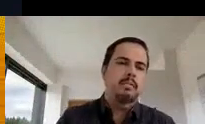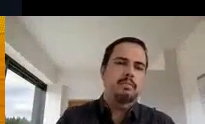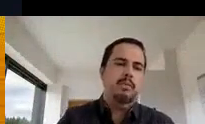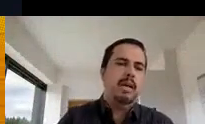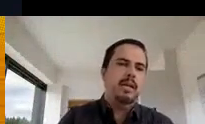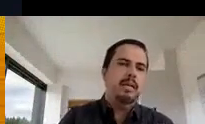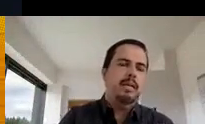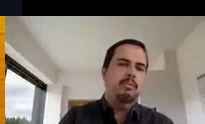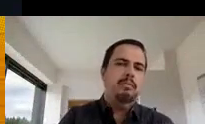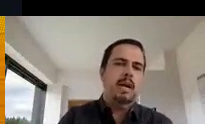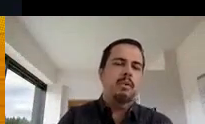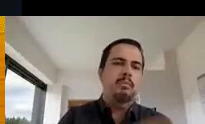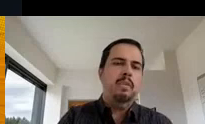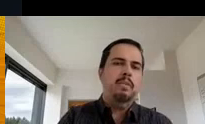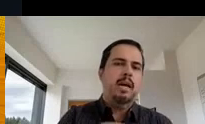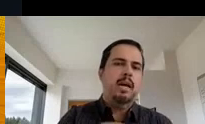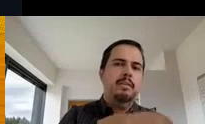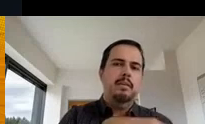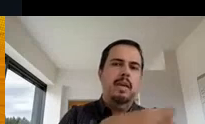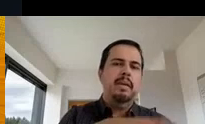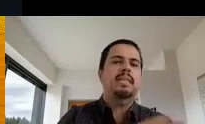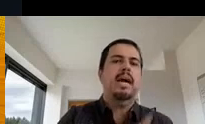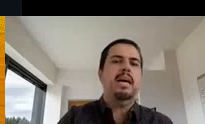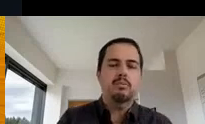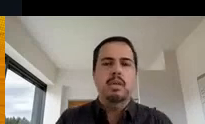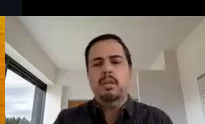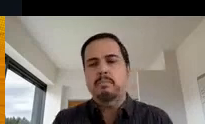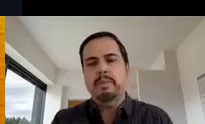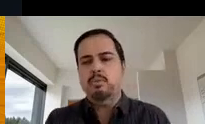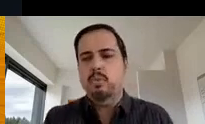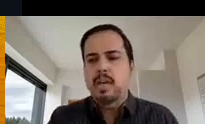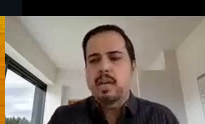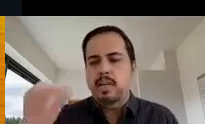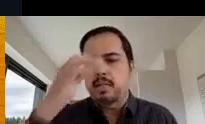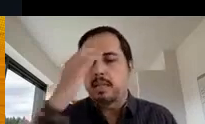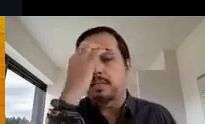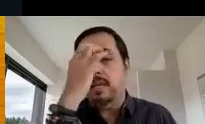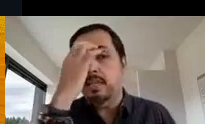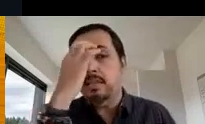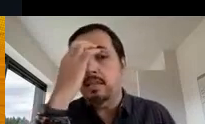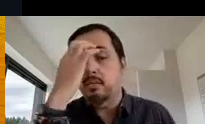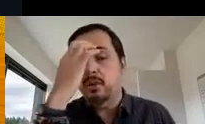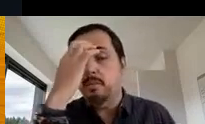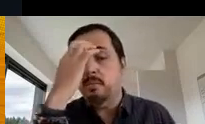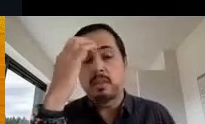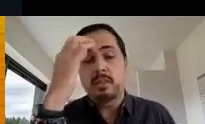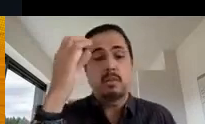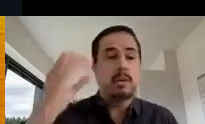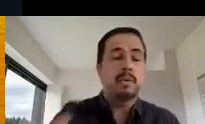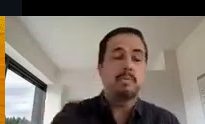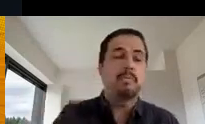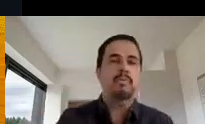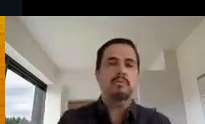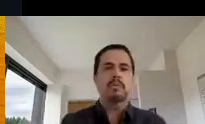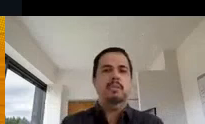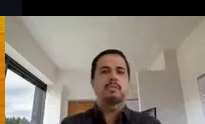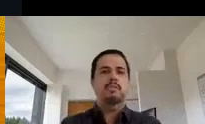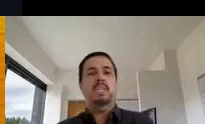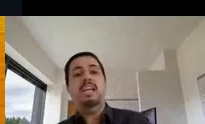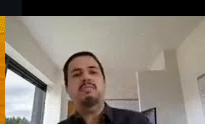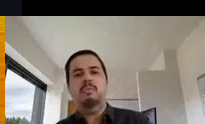um meia-boca, um treco lá, um carcomido lá, remendado. Mas a técnica Scrum, Framework